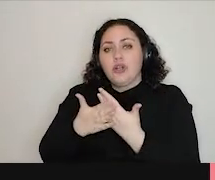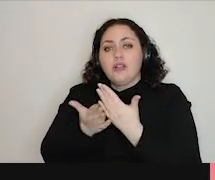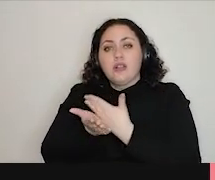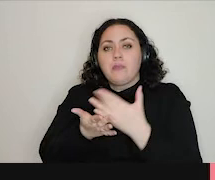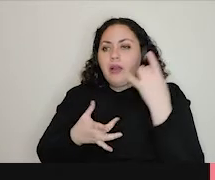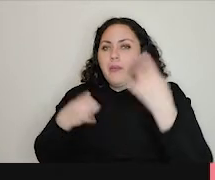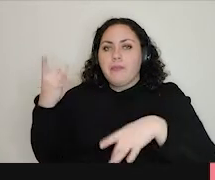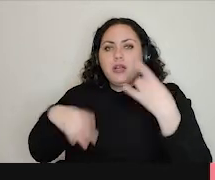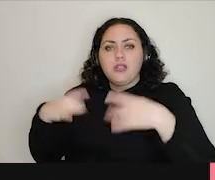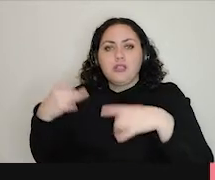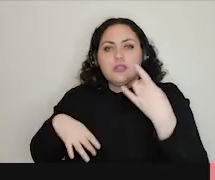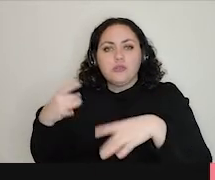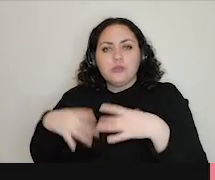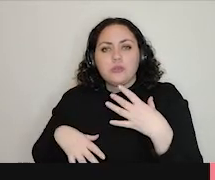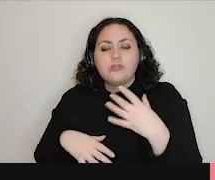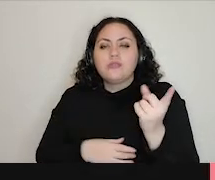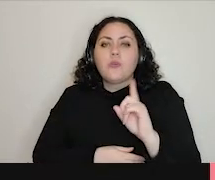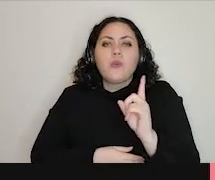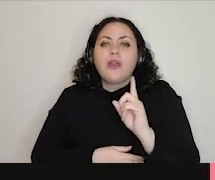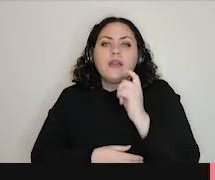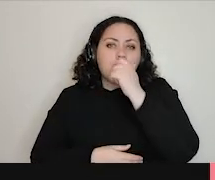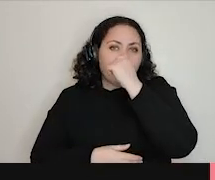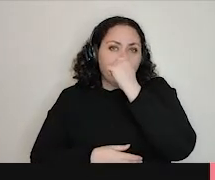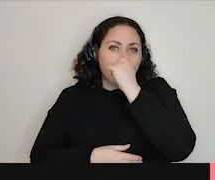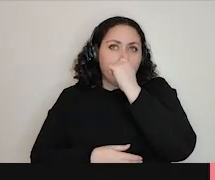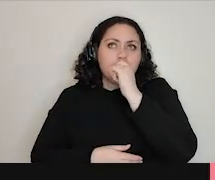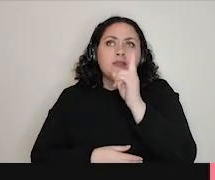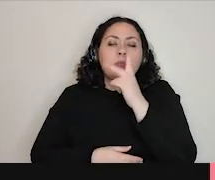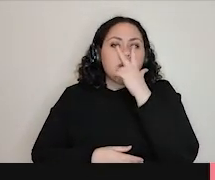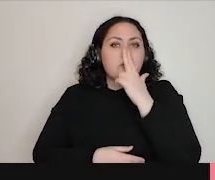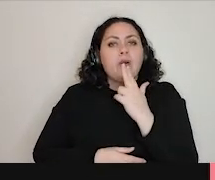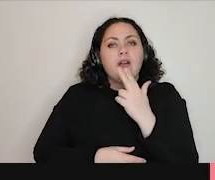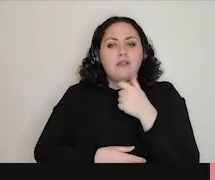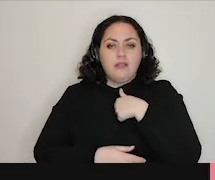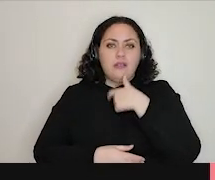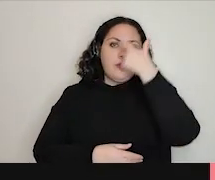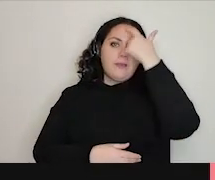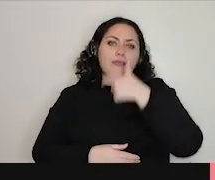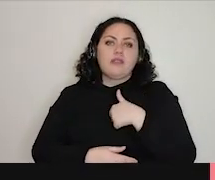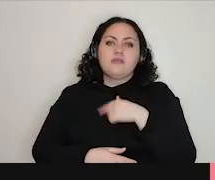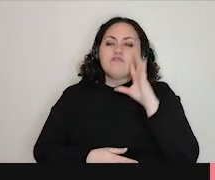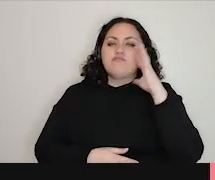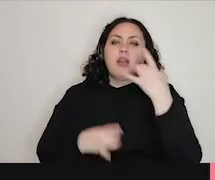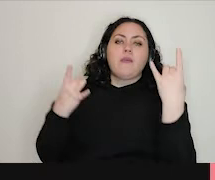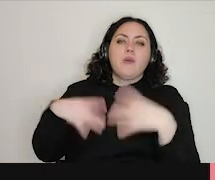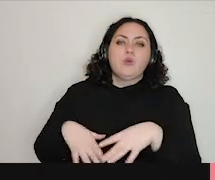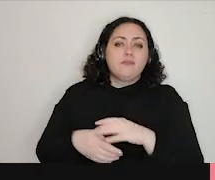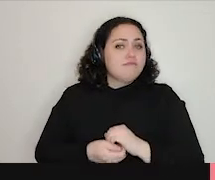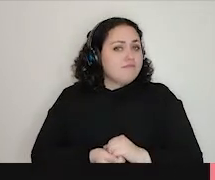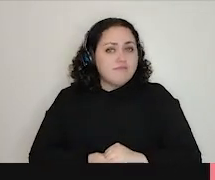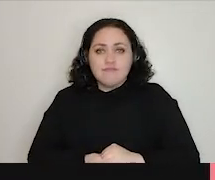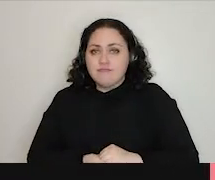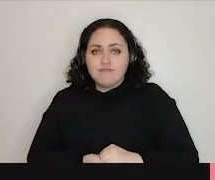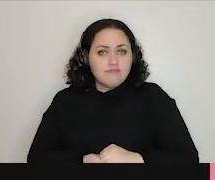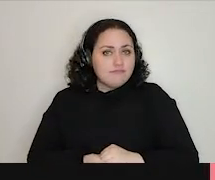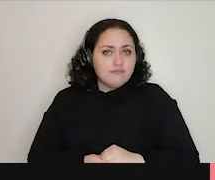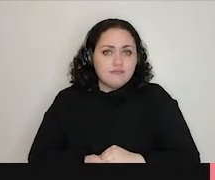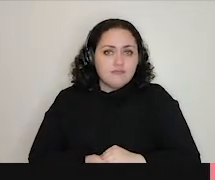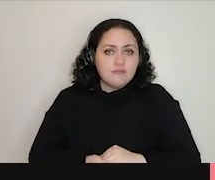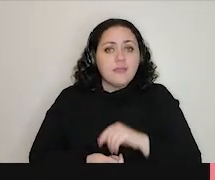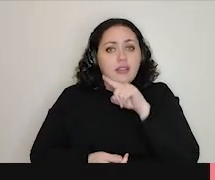é no sentido de que as pessoas elas simplesmente evadiram, mas que sim elas foram